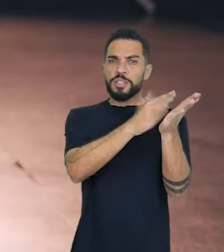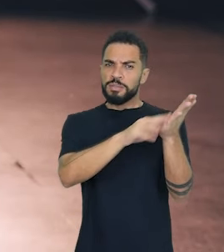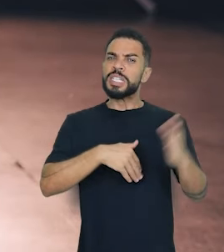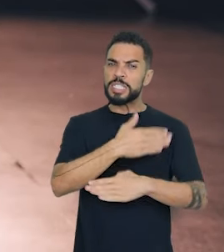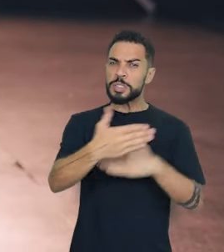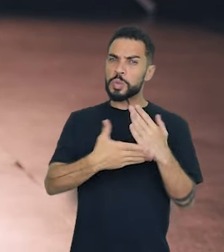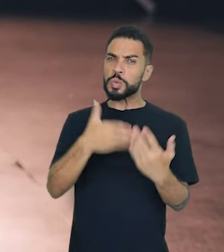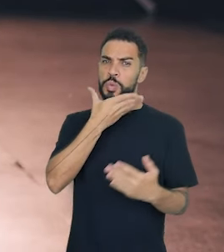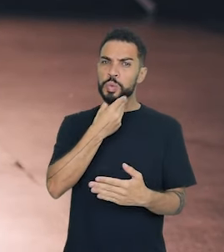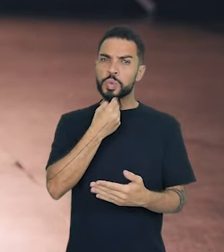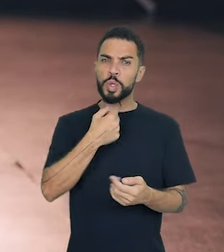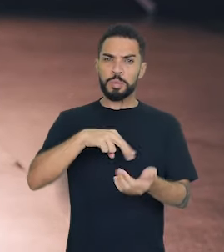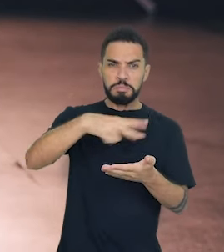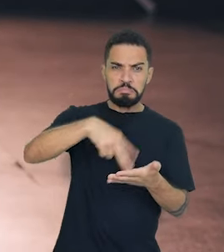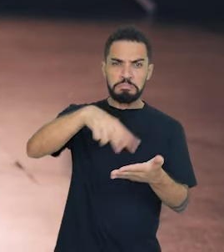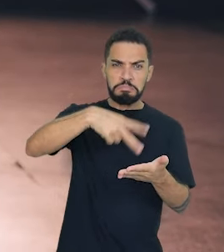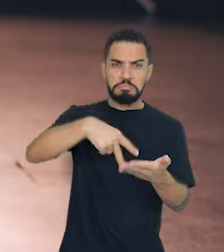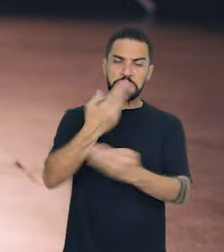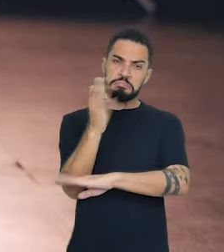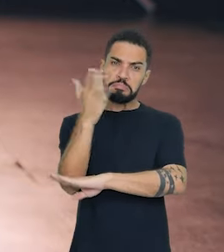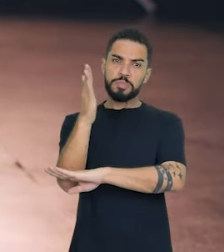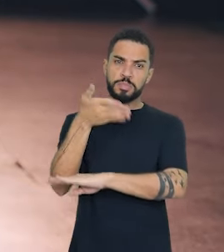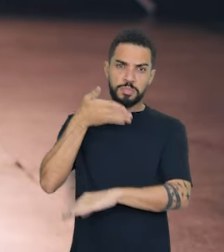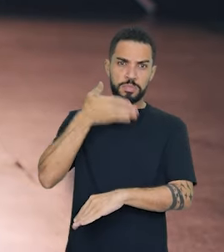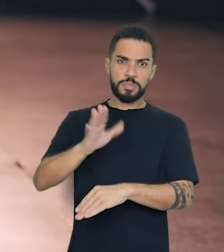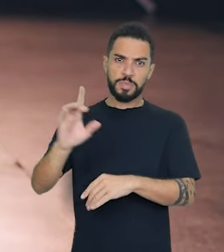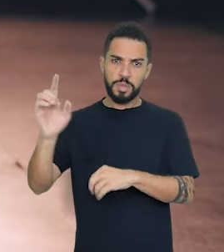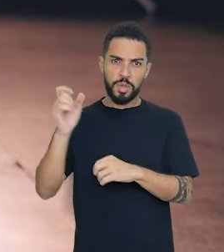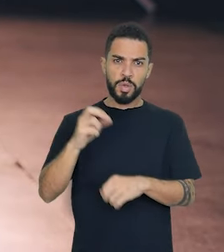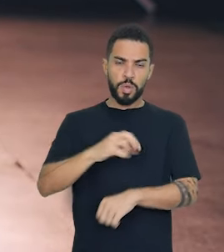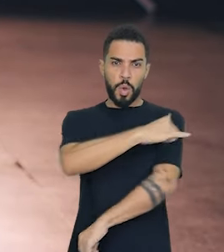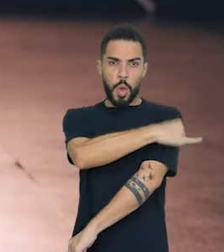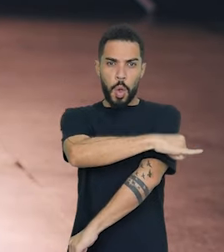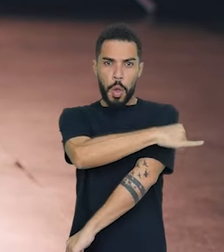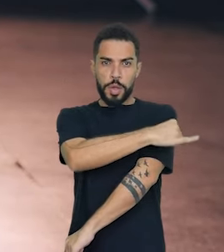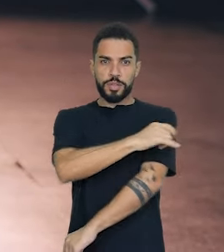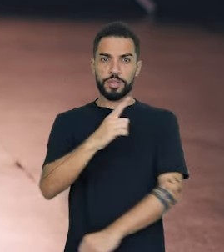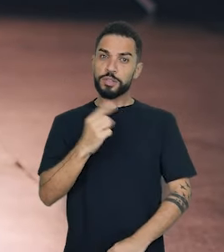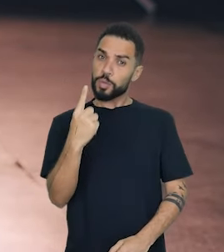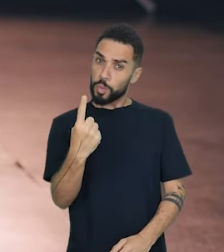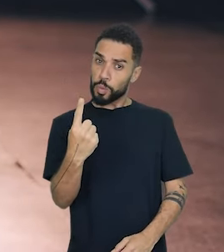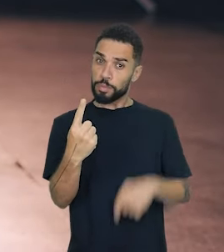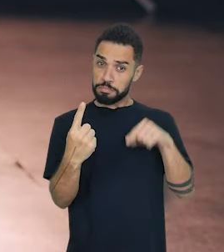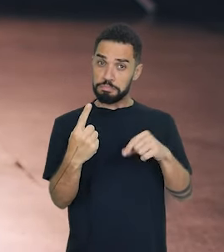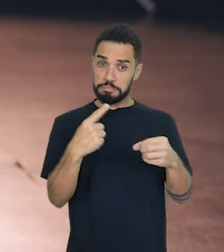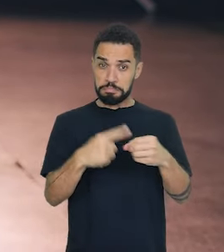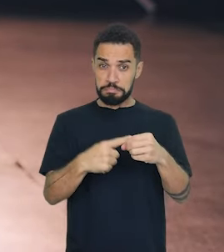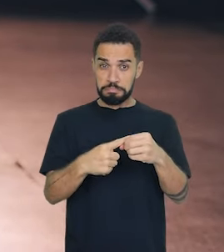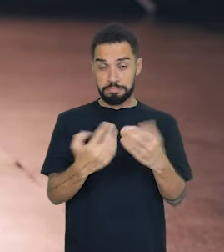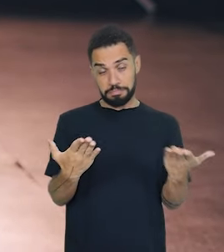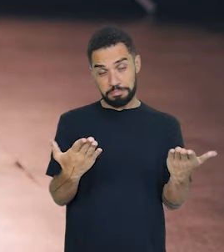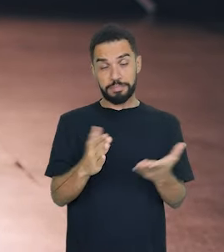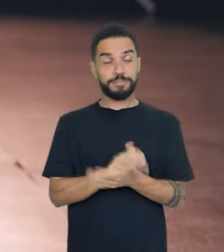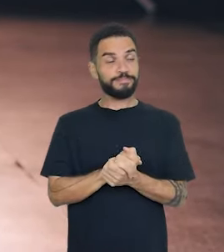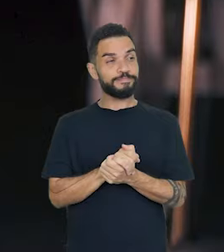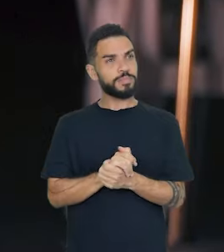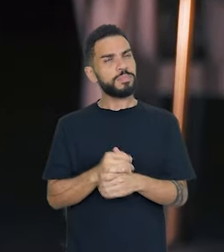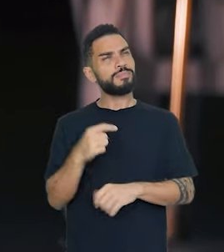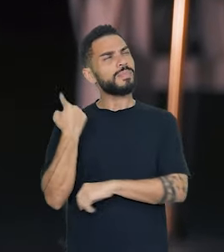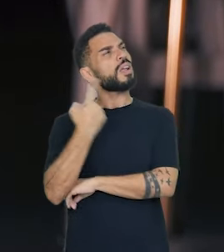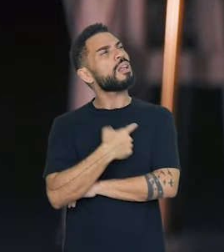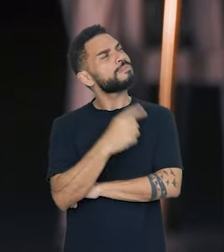Guará, daqui da cidade, vinham do Rio. E só tinha um mestre da cidade. E a gente